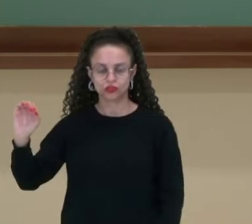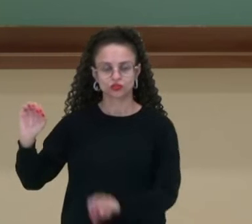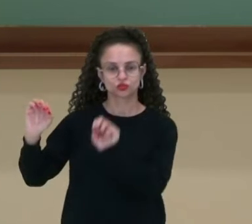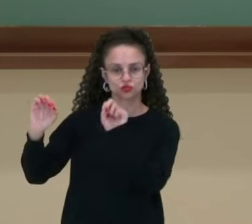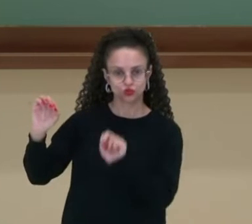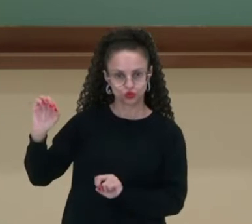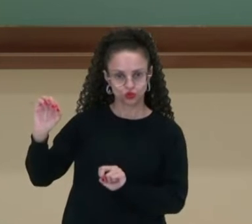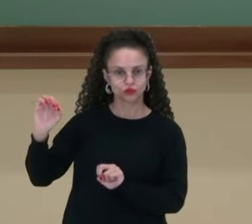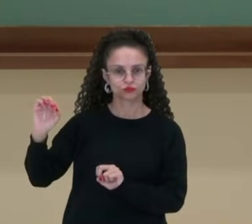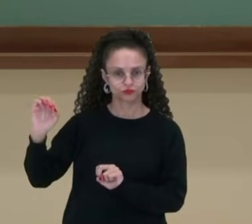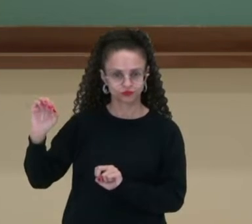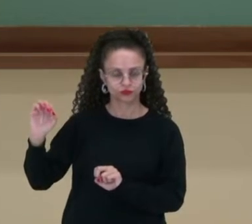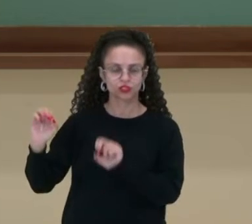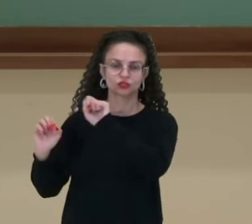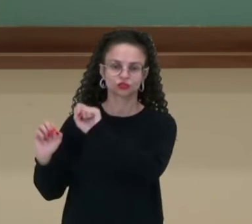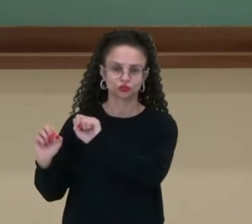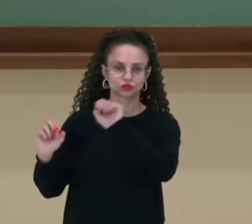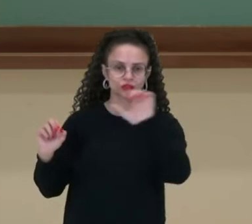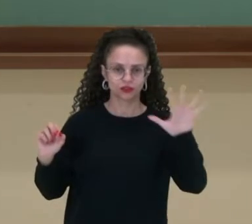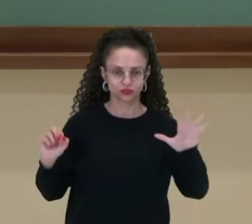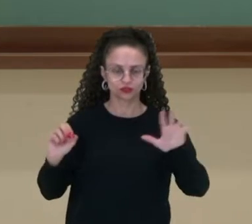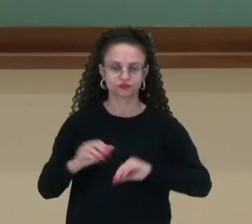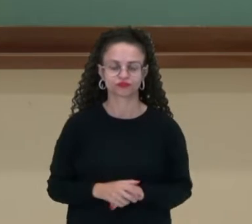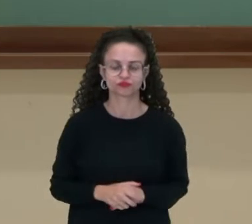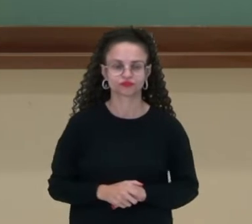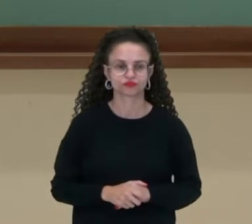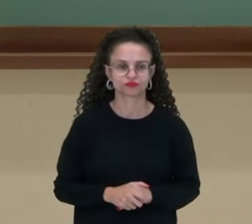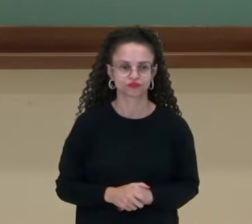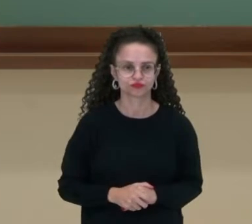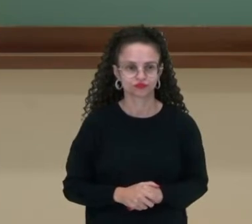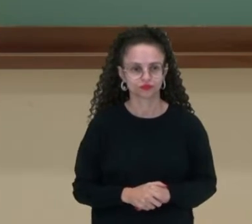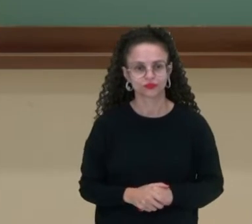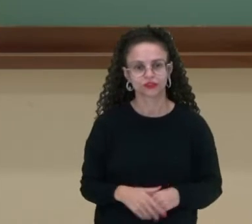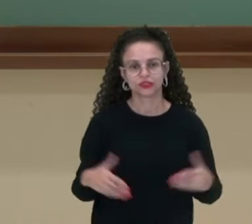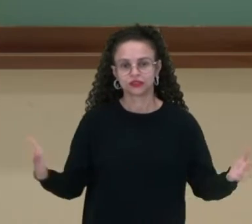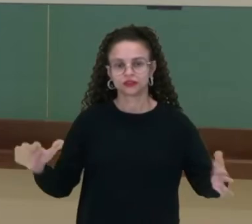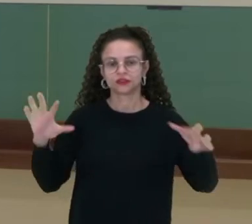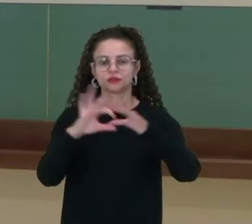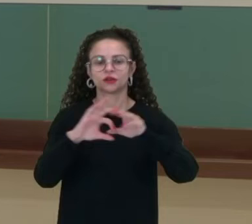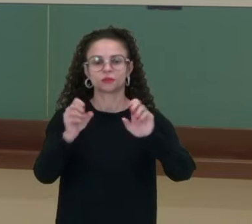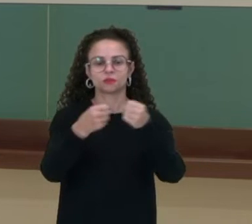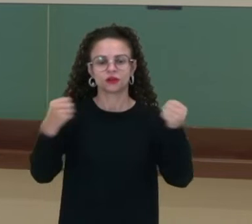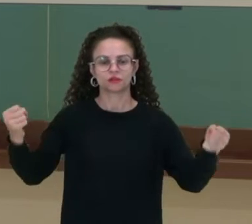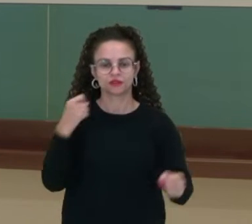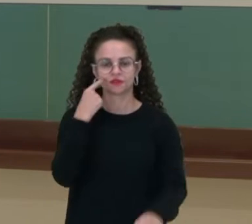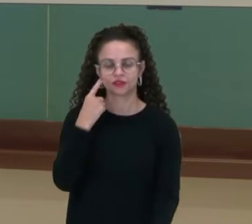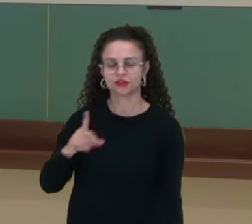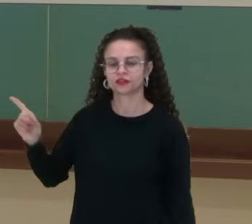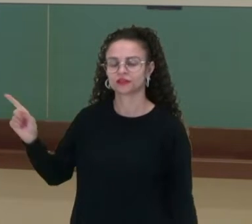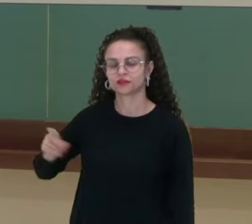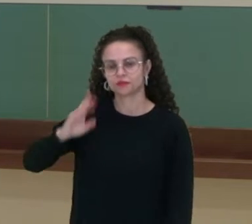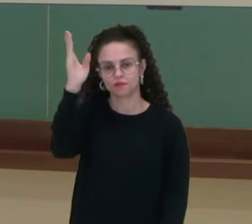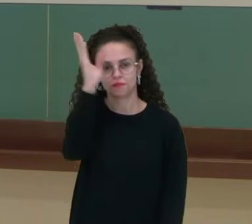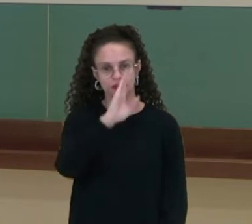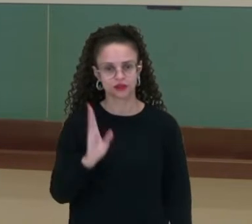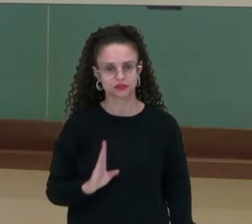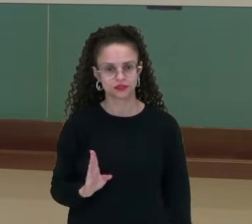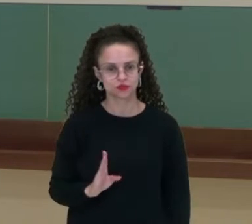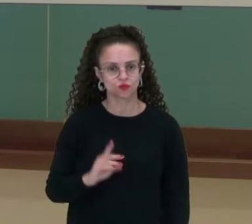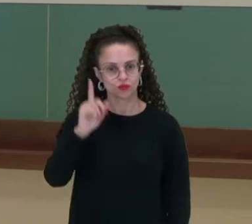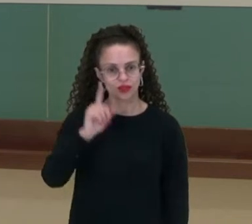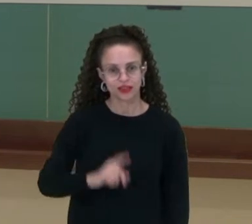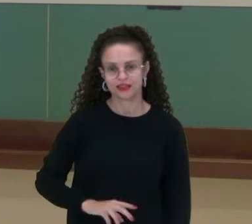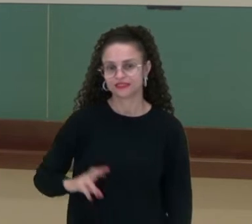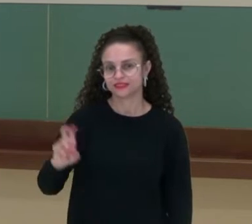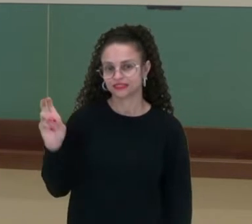Sul e a região Sudeste, tá bom? Muito bem. Então, através desse mapa, né, é possível observar então que o Brasil está entre os 5